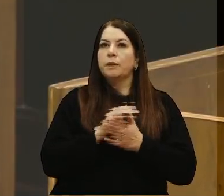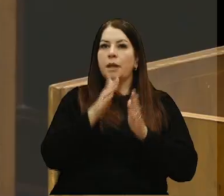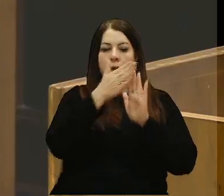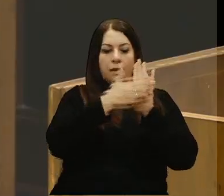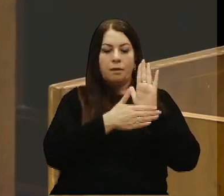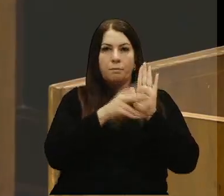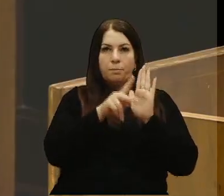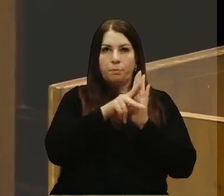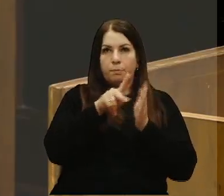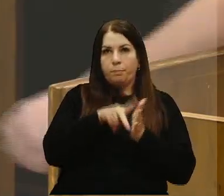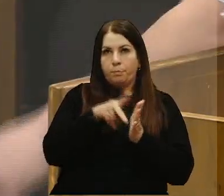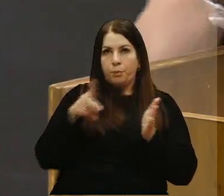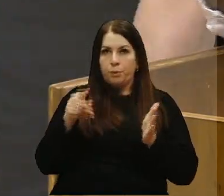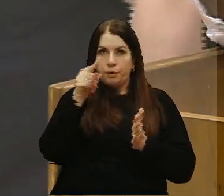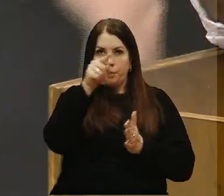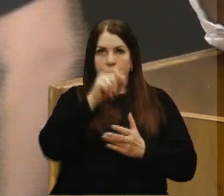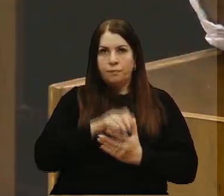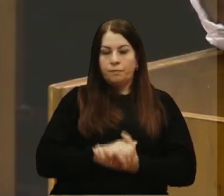pioneiro aqui.